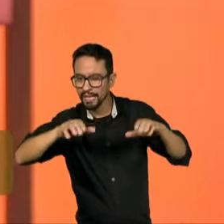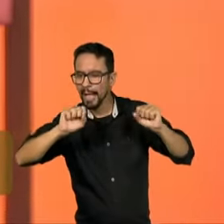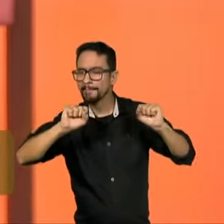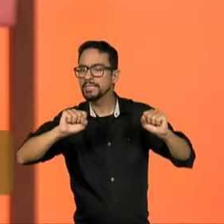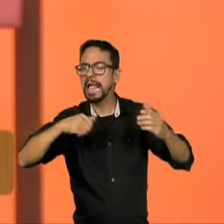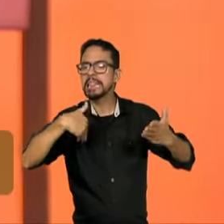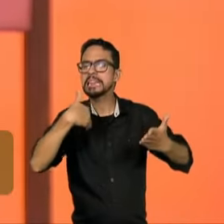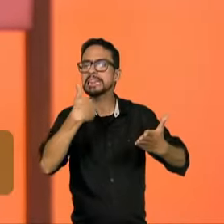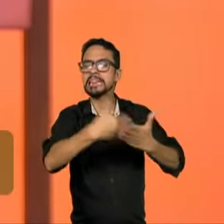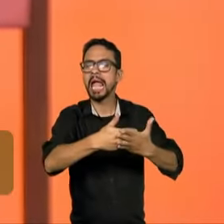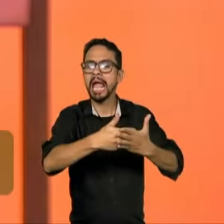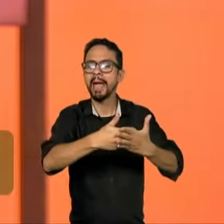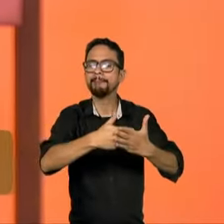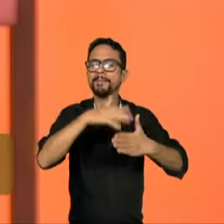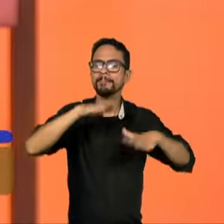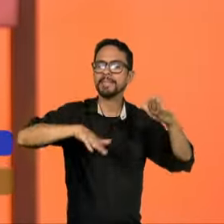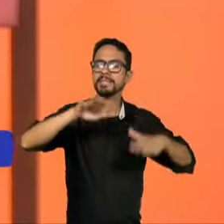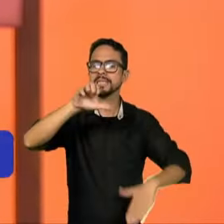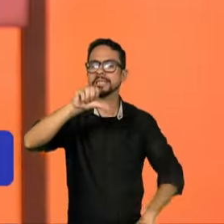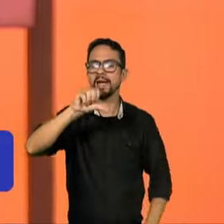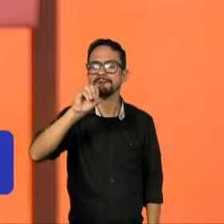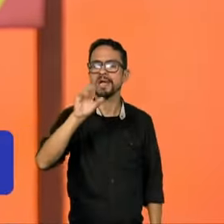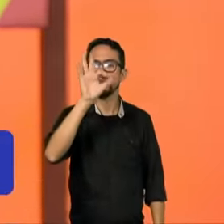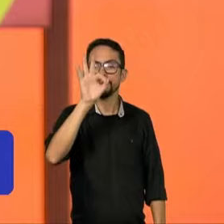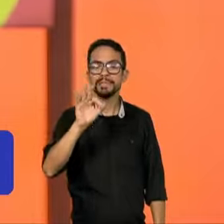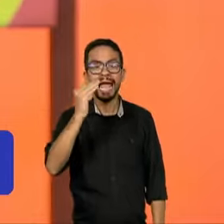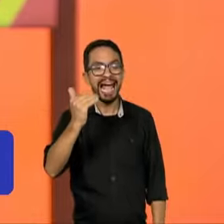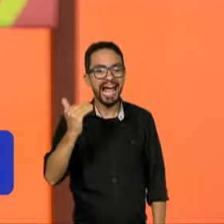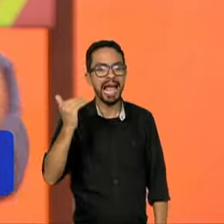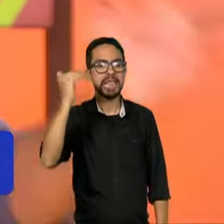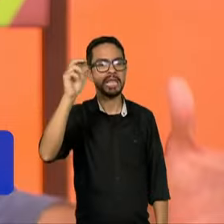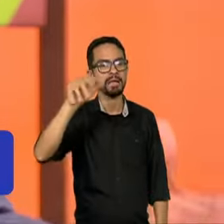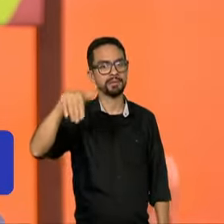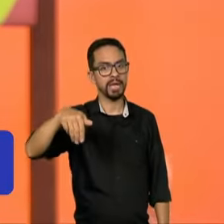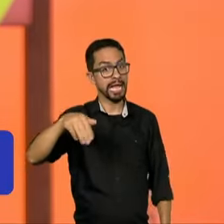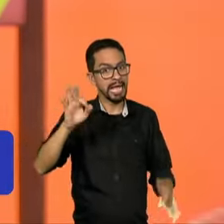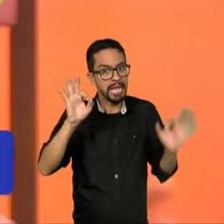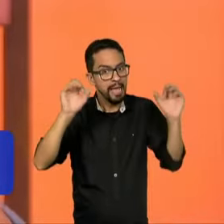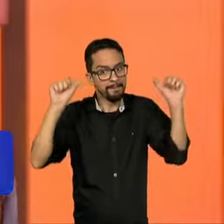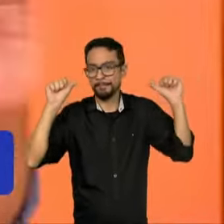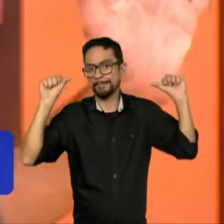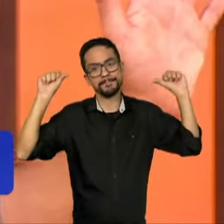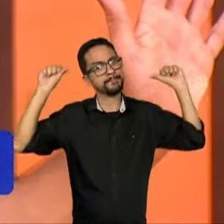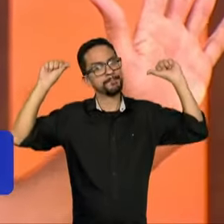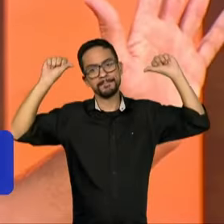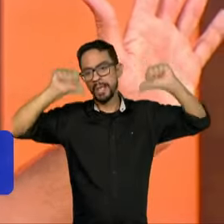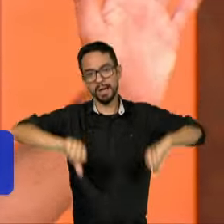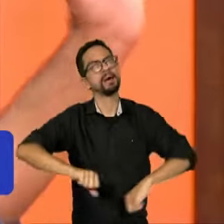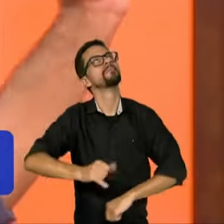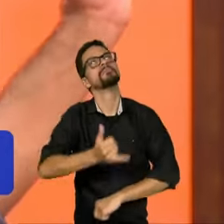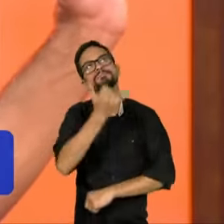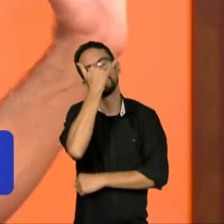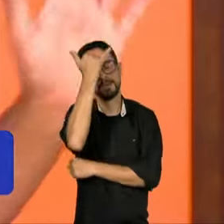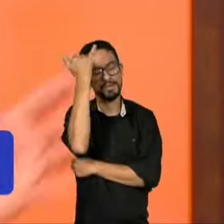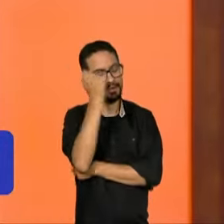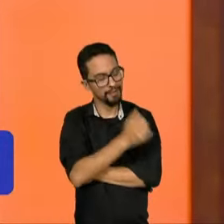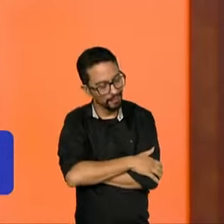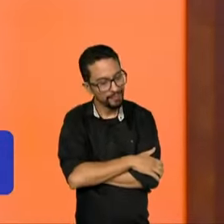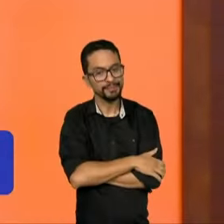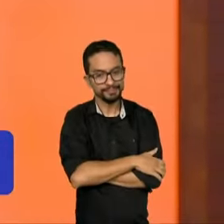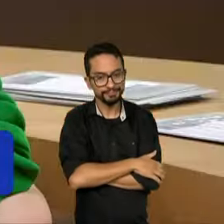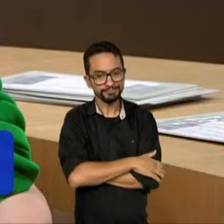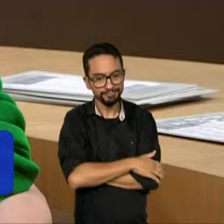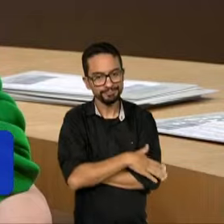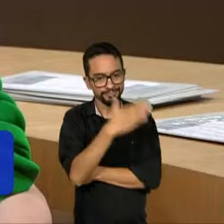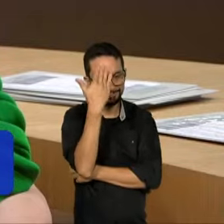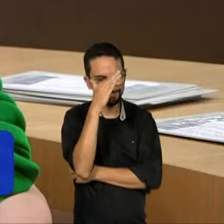de 90% ser acima de 500 milímetros, que é a tragédia. Que já é o suficiente para vamos se preparar. Não,